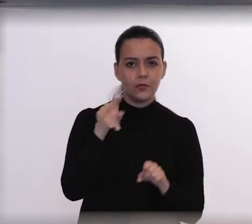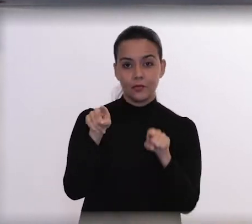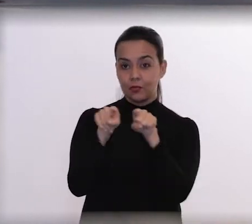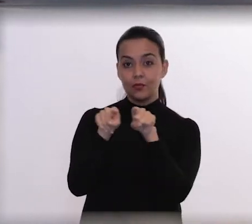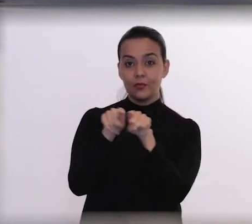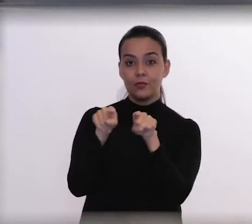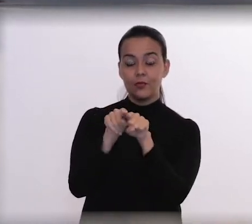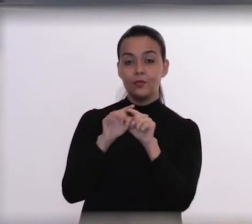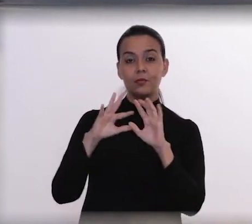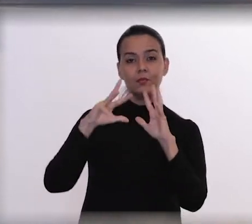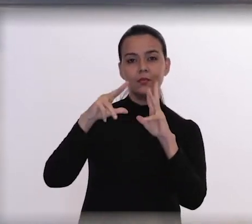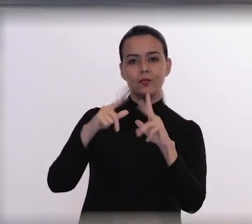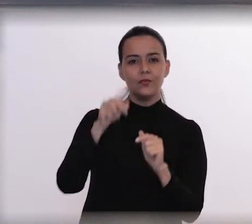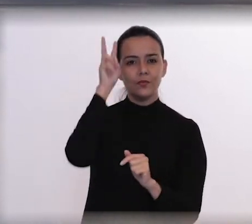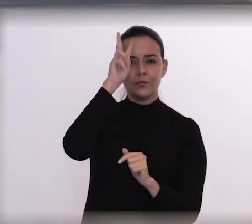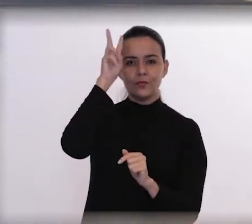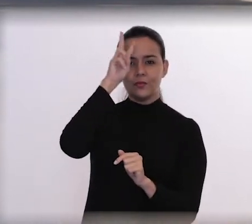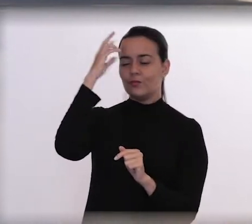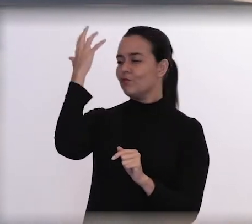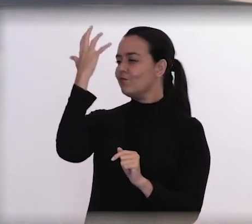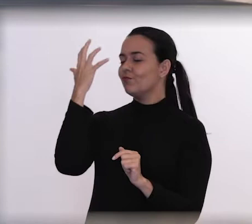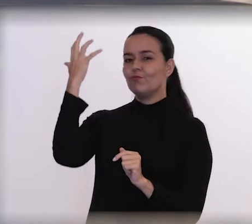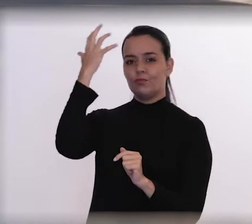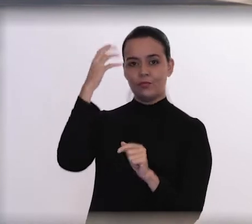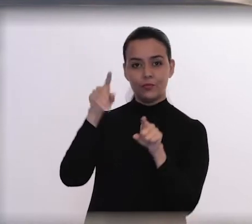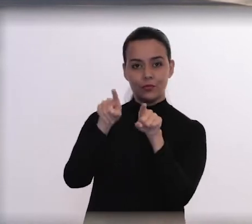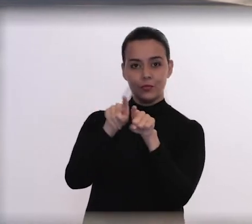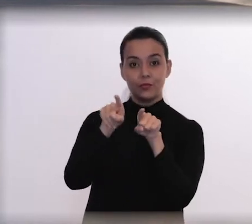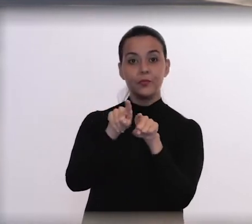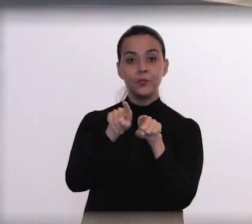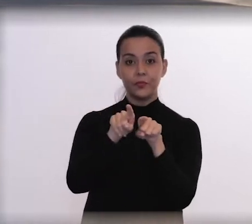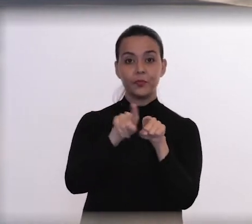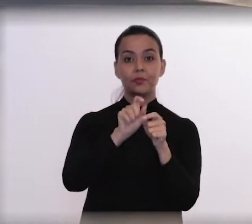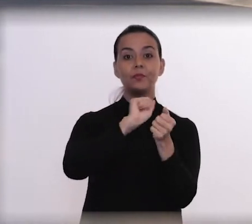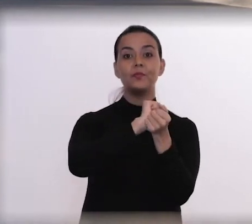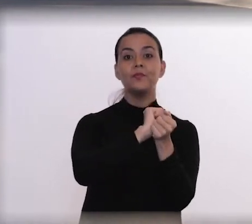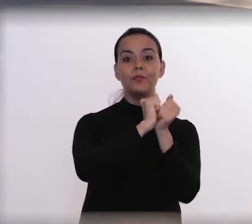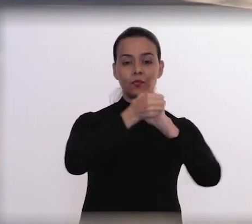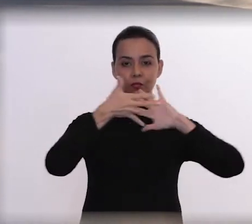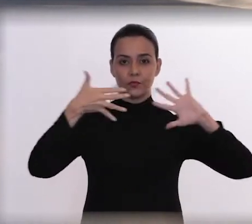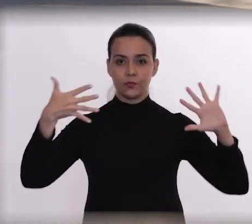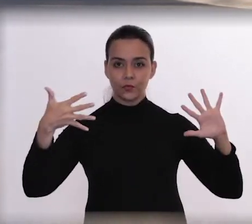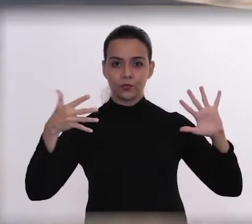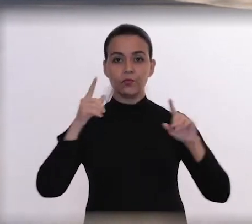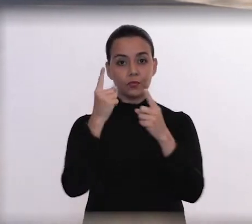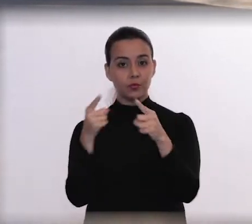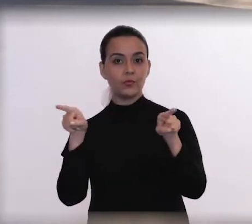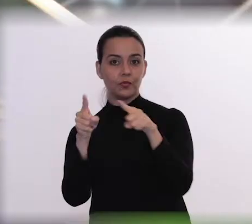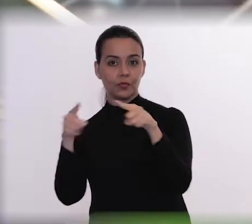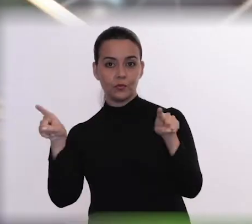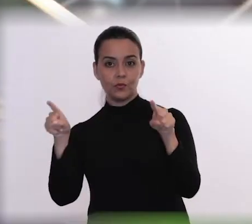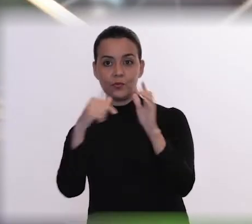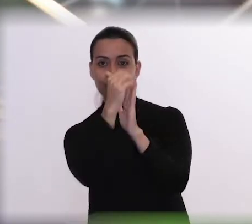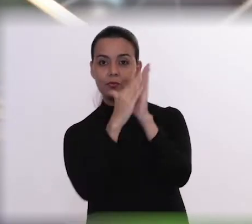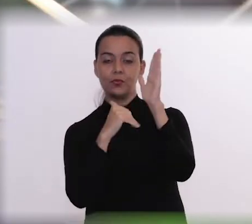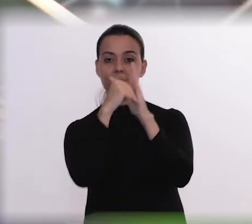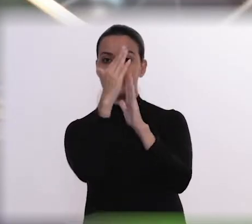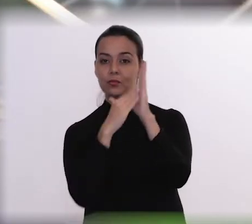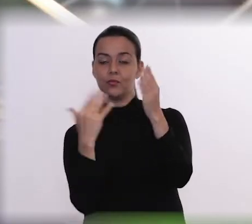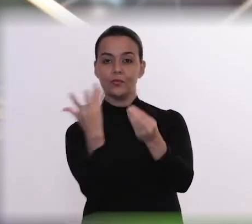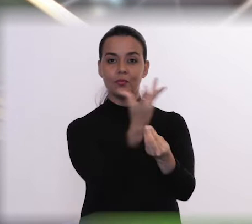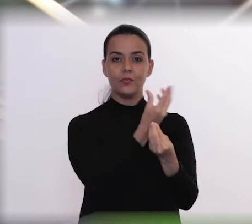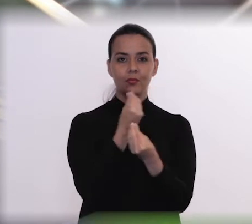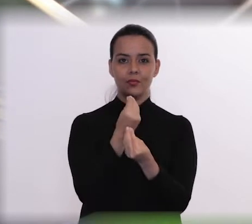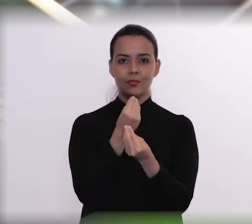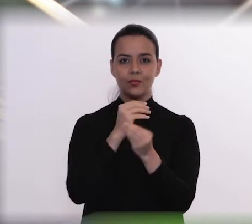da terra e do homem, o aproveitamento do material folclórico na música e nas artes plásticas. Fez tudo